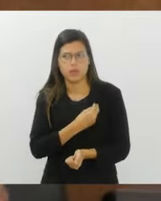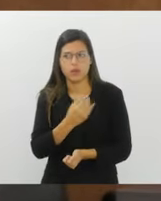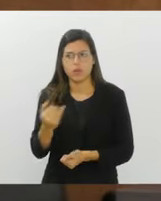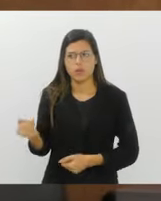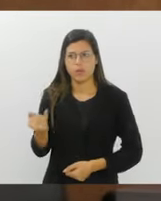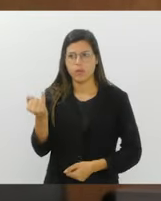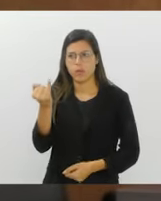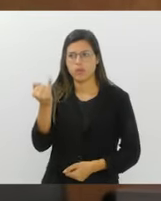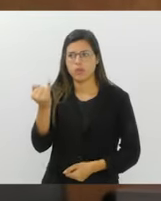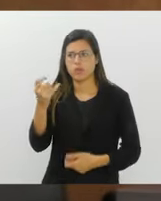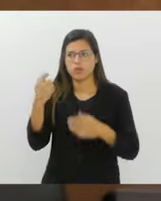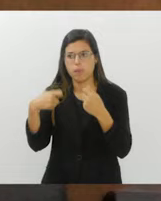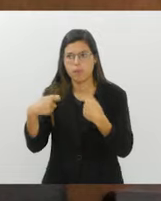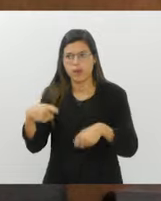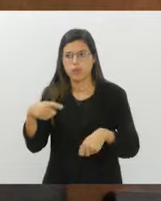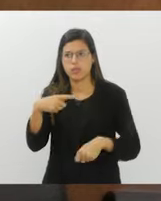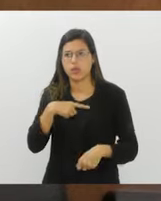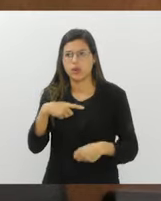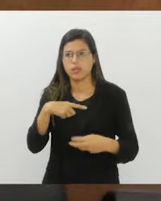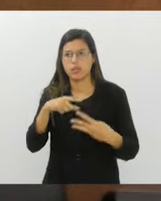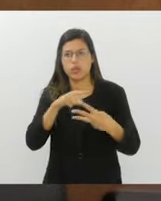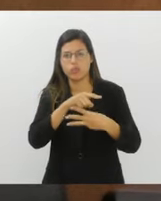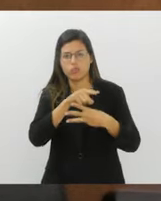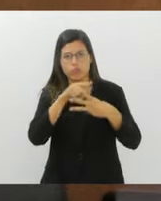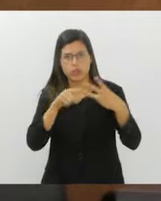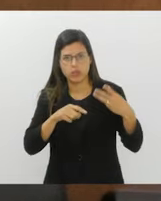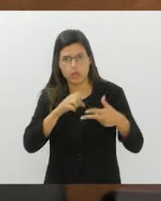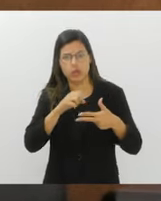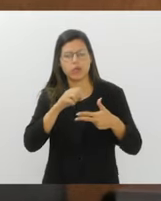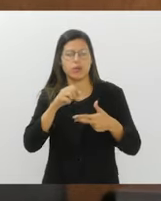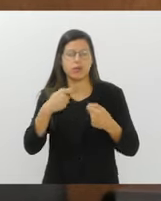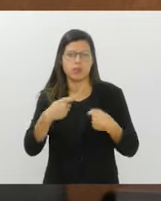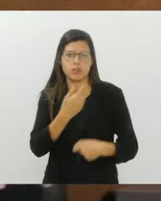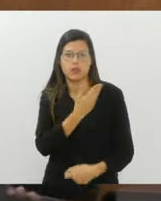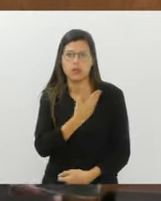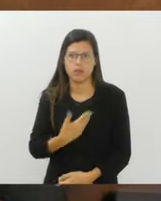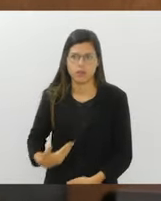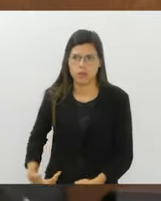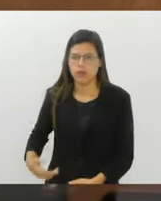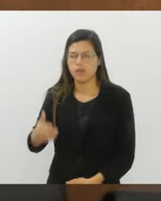fundamental. Tem que envolver os três entes: governo federal, governo